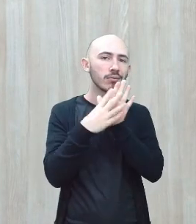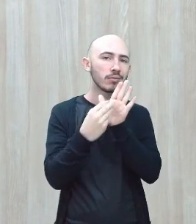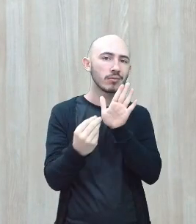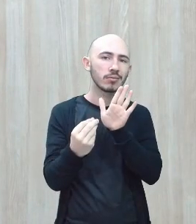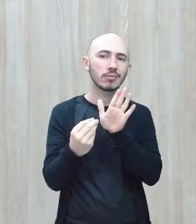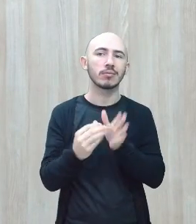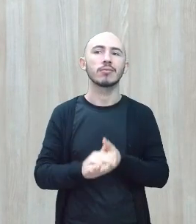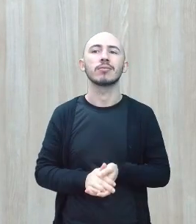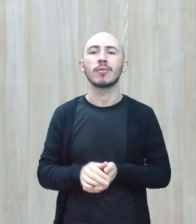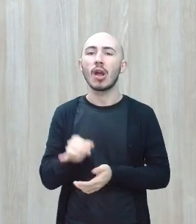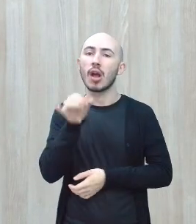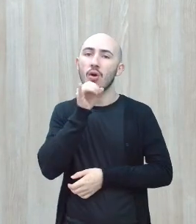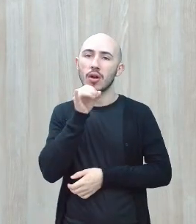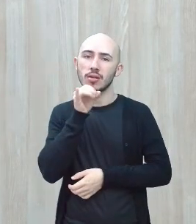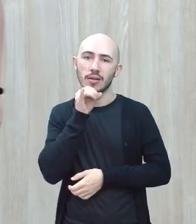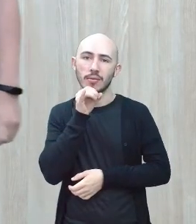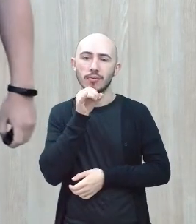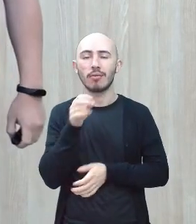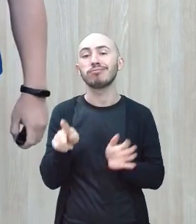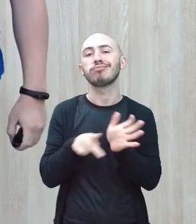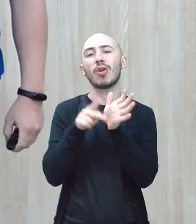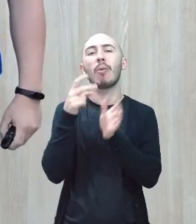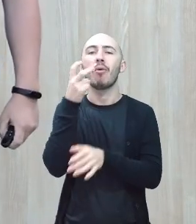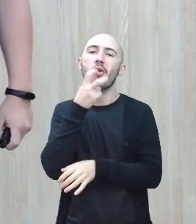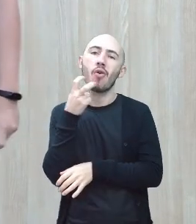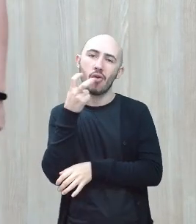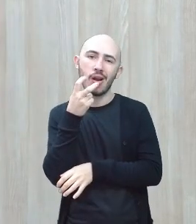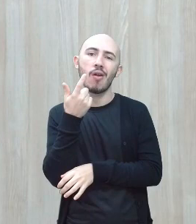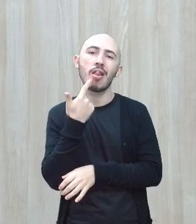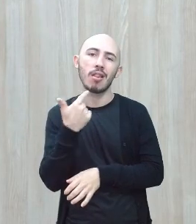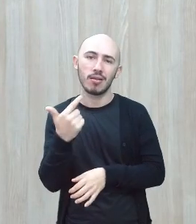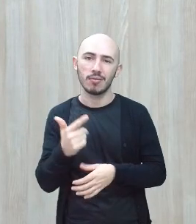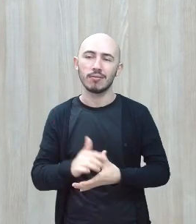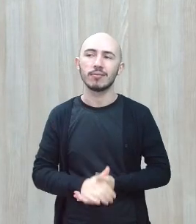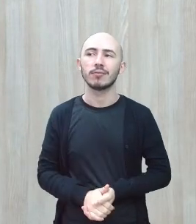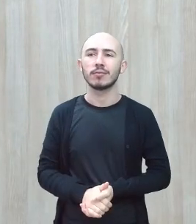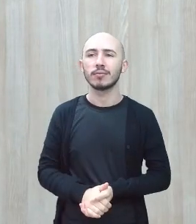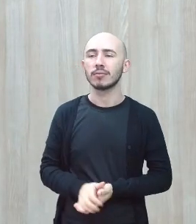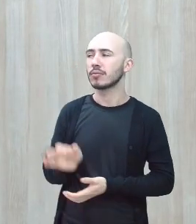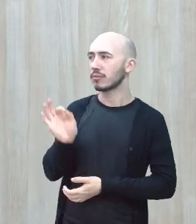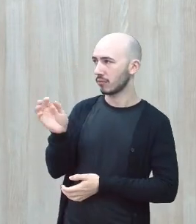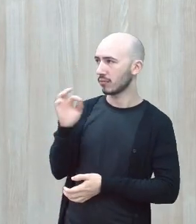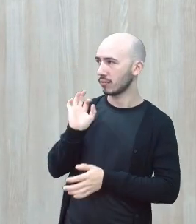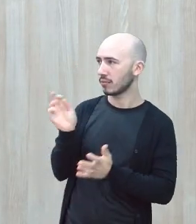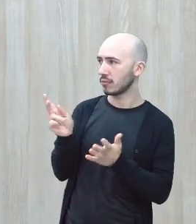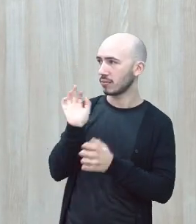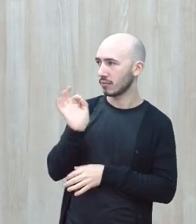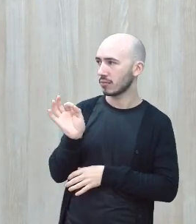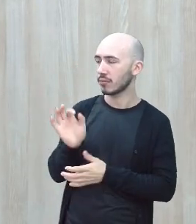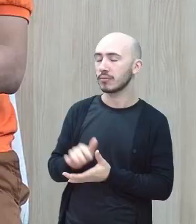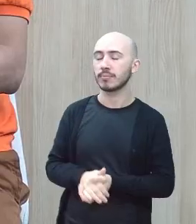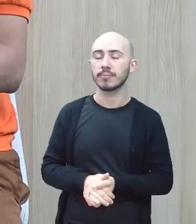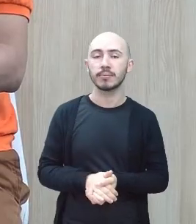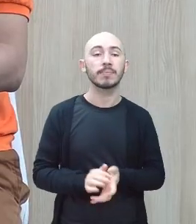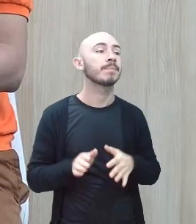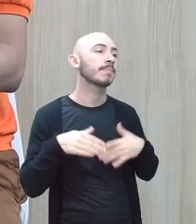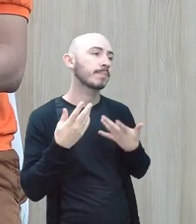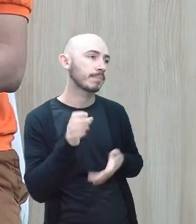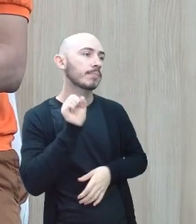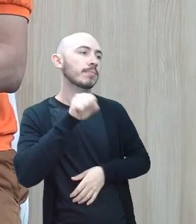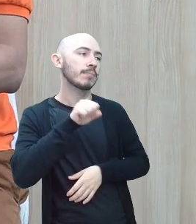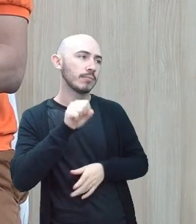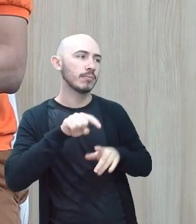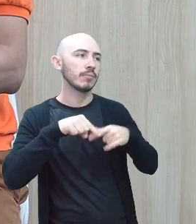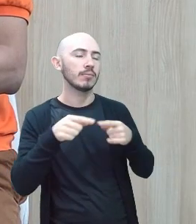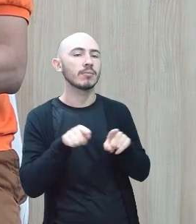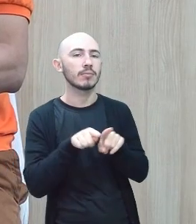Sopa de salsinha sem sal. Olha aí, professor, é assim ou não? Sim. Sim, também o pessoal costuma dizer que é S de